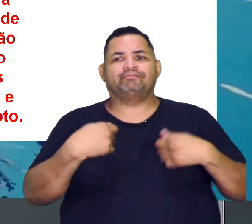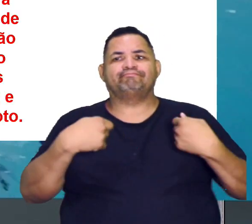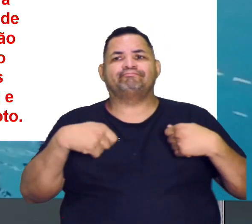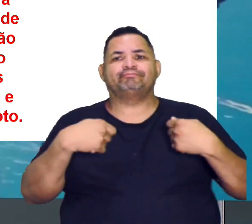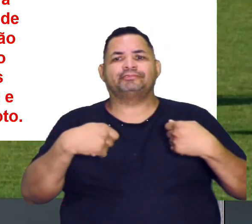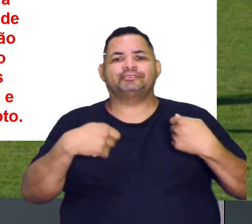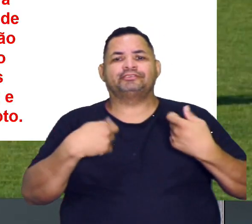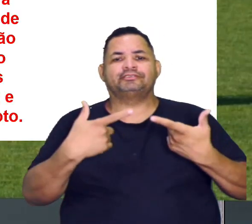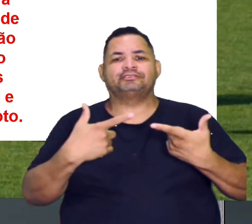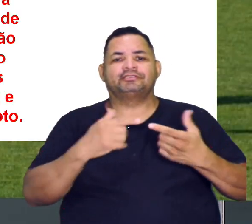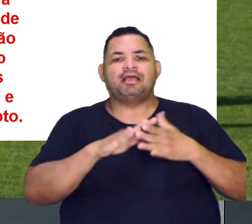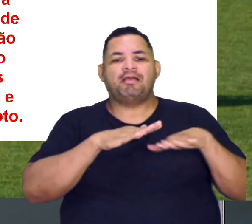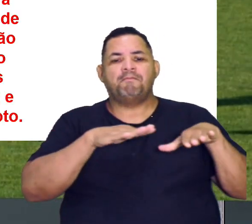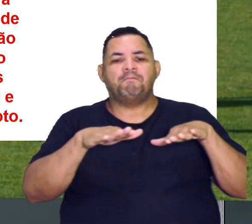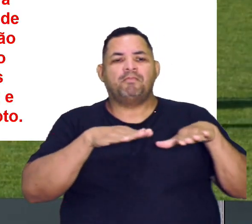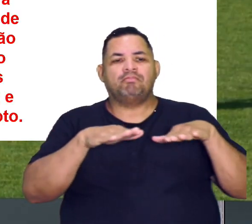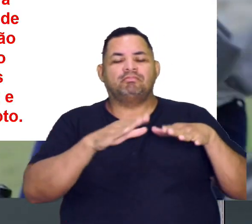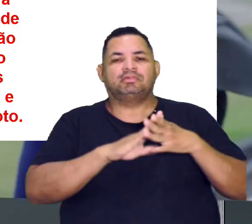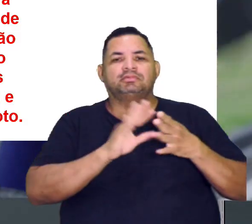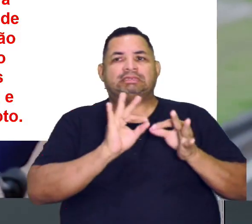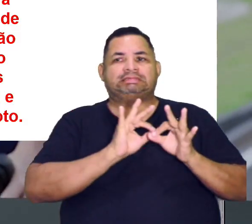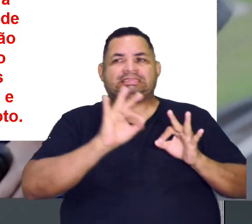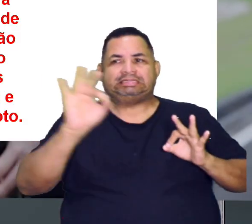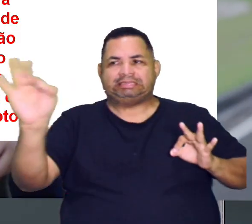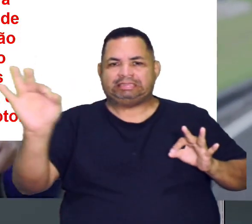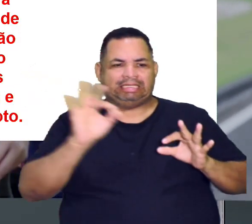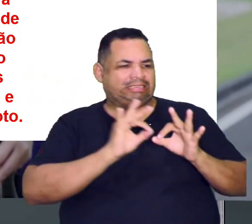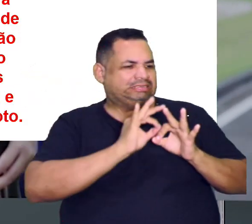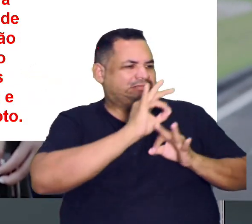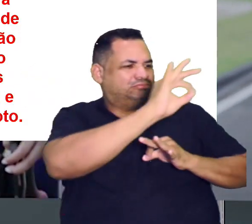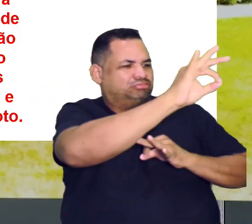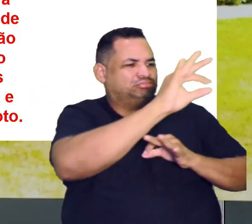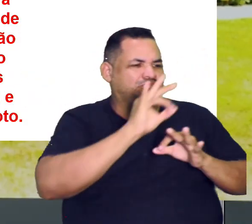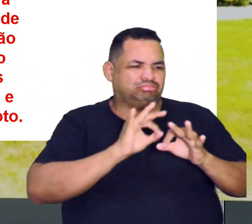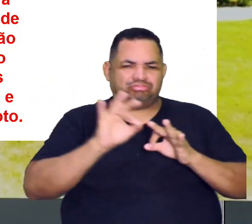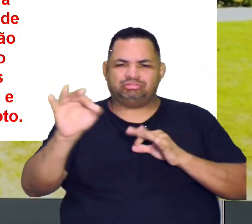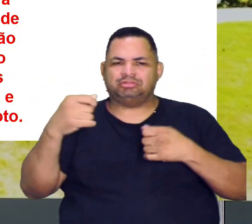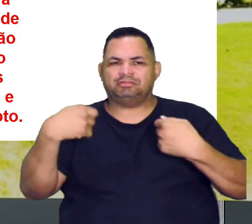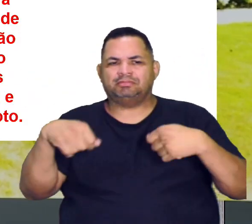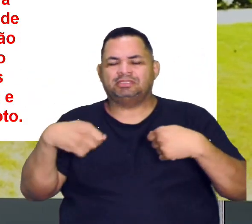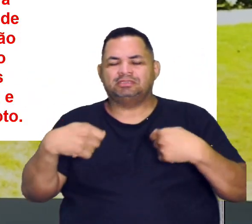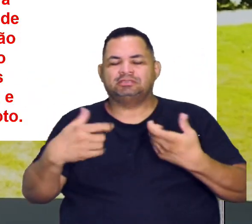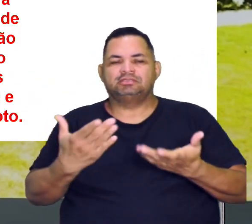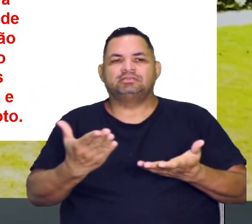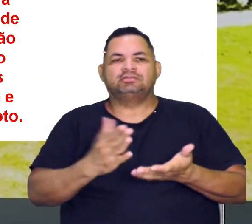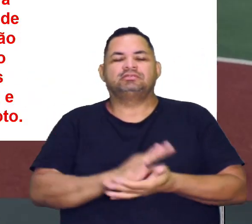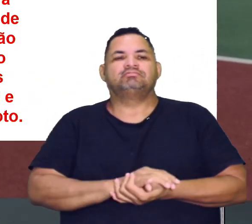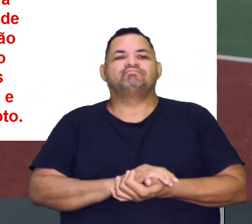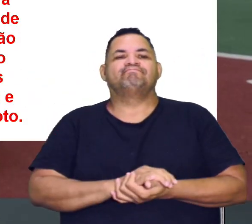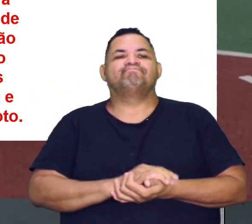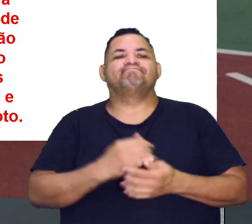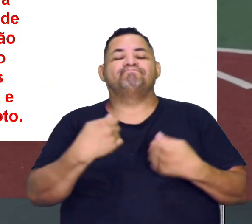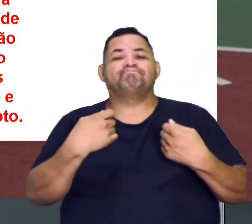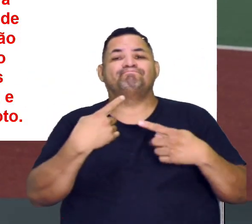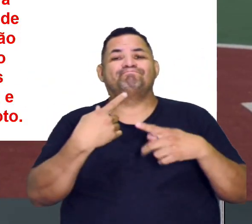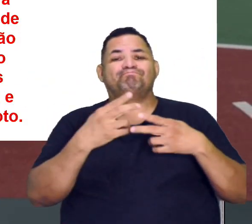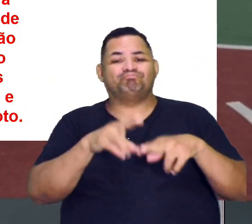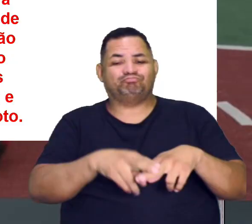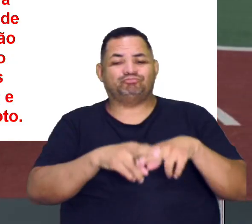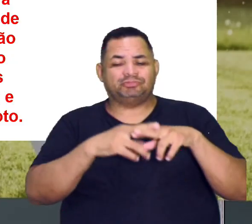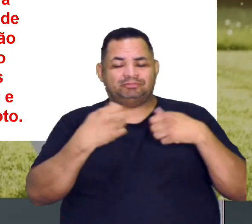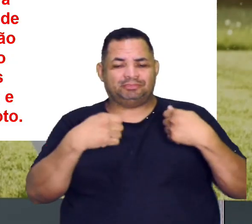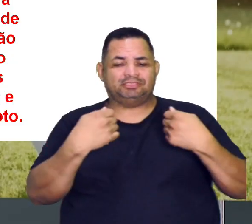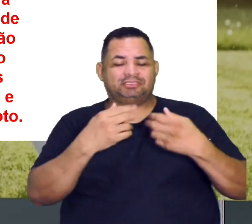uma urbanização muito crescente, a tendência, se não houver projetos, se não tiver essa atenção,